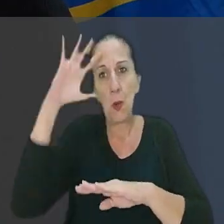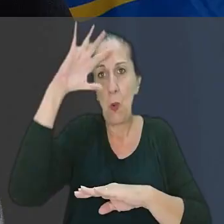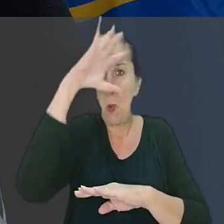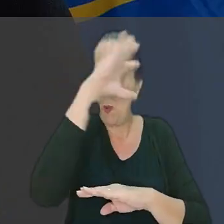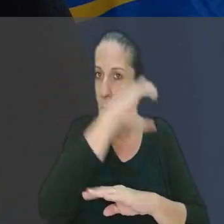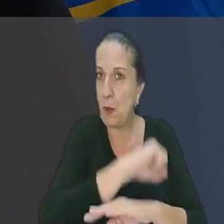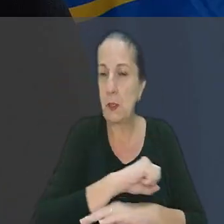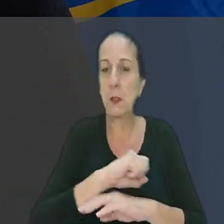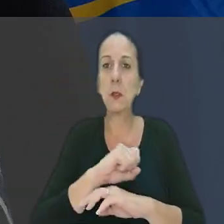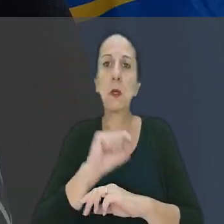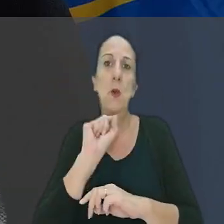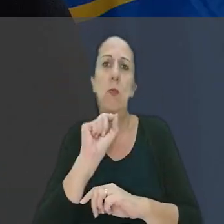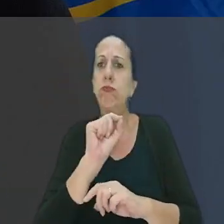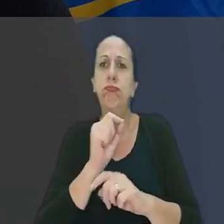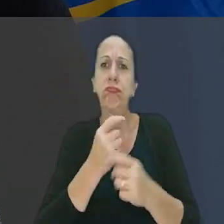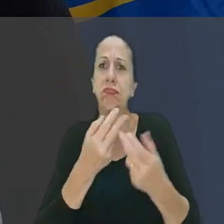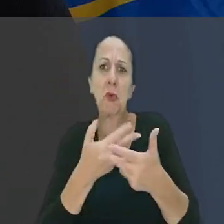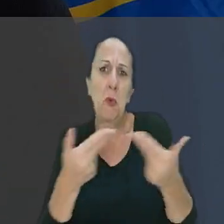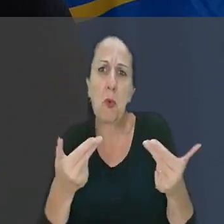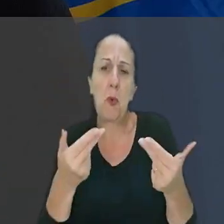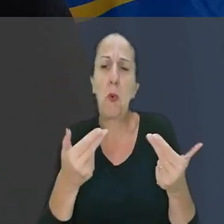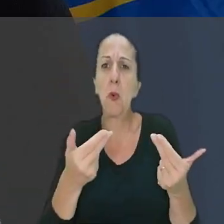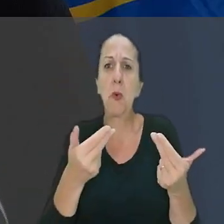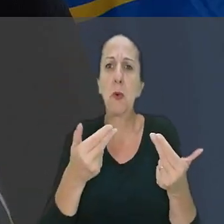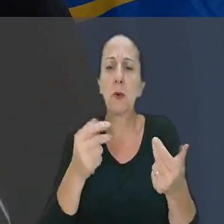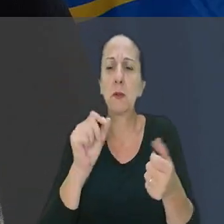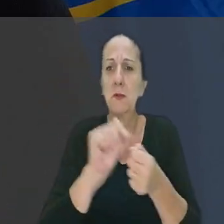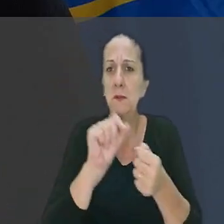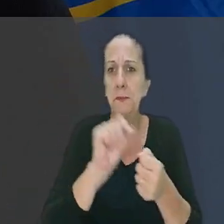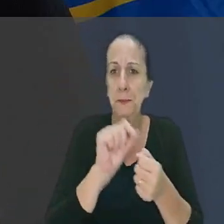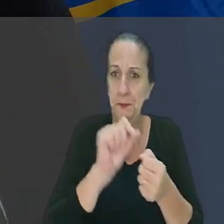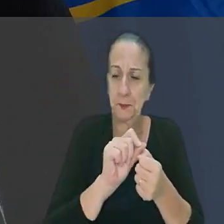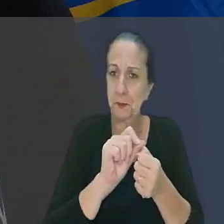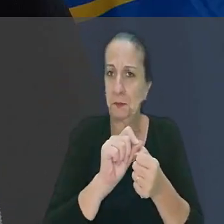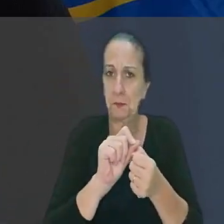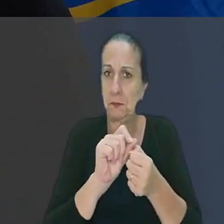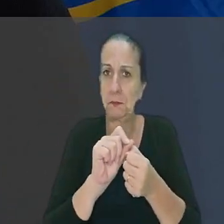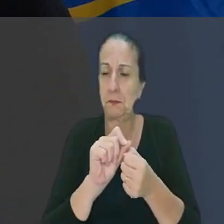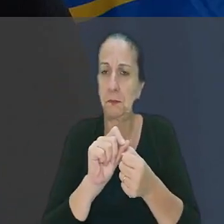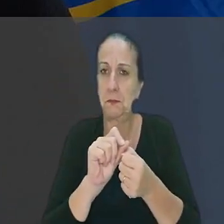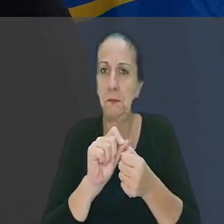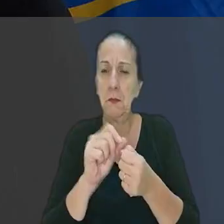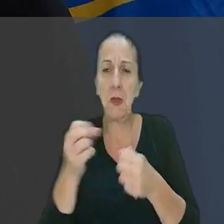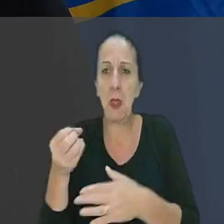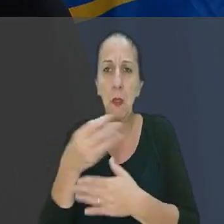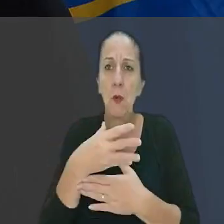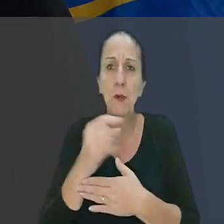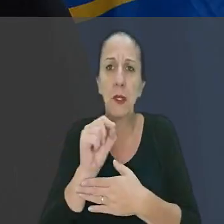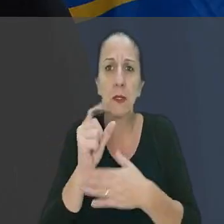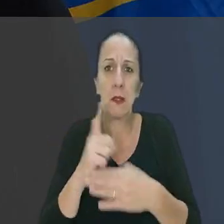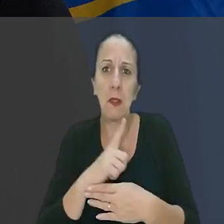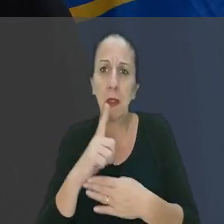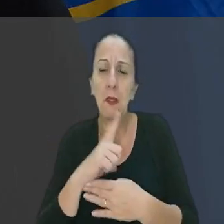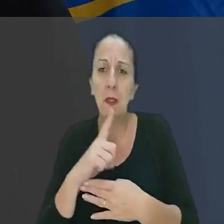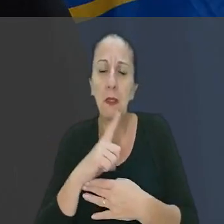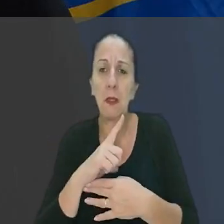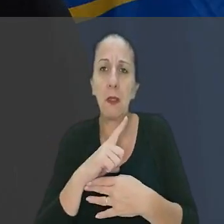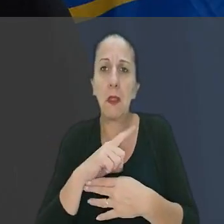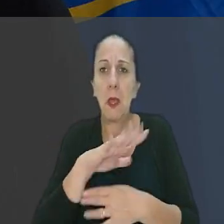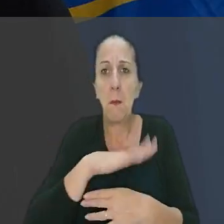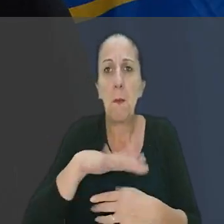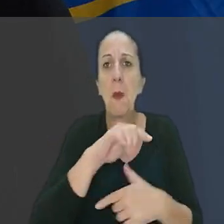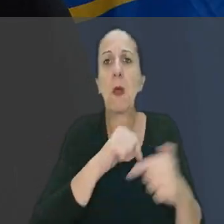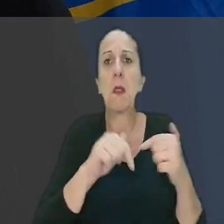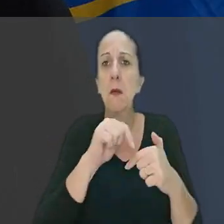de compreender ou de manusear determinado instrumento, determinado, enfim, novidade que surge, inclusive,